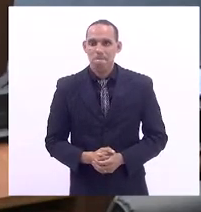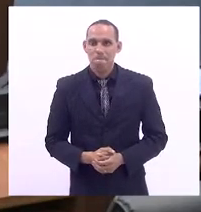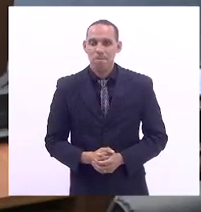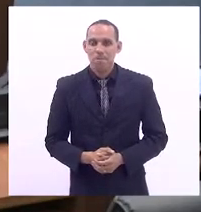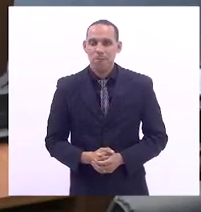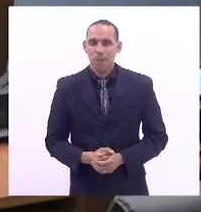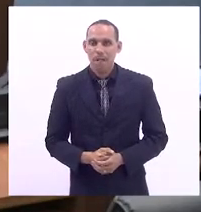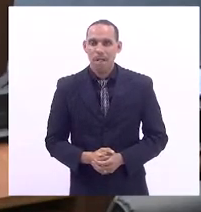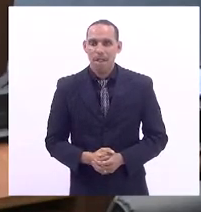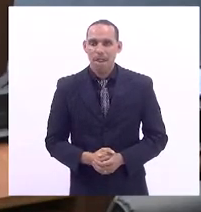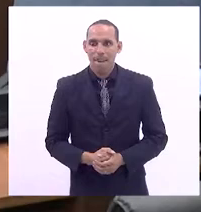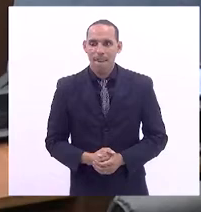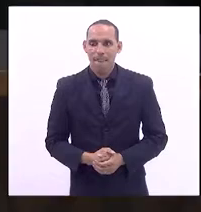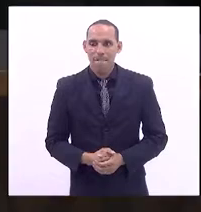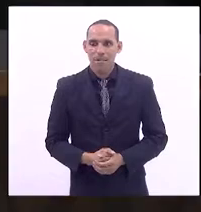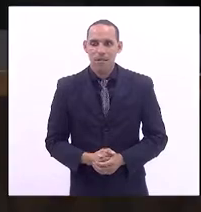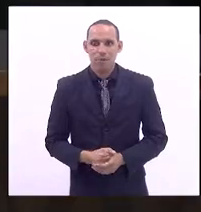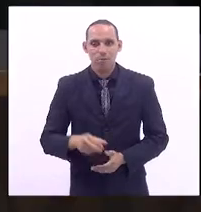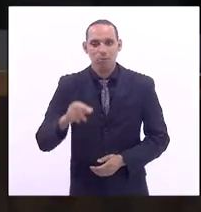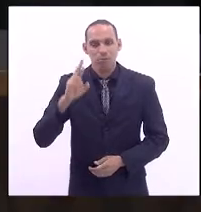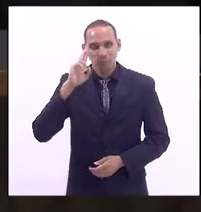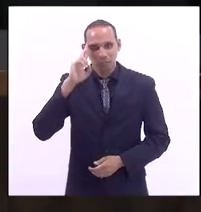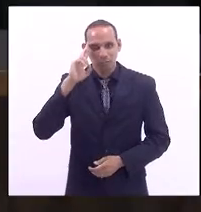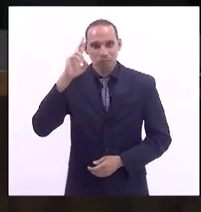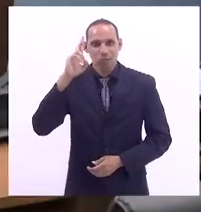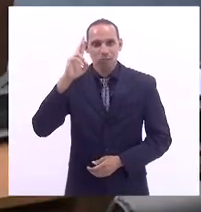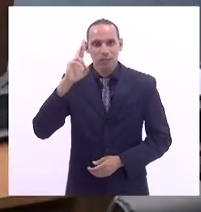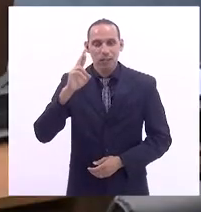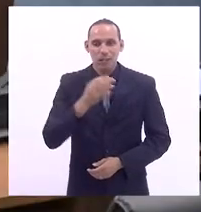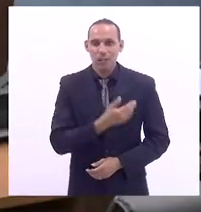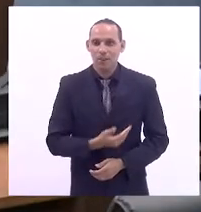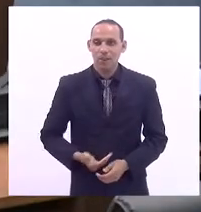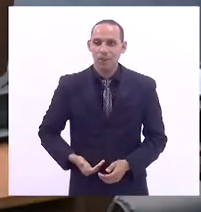O Dublê de líder do governo